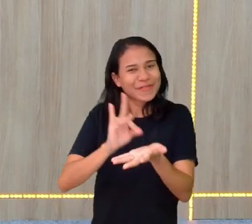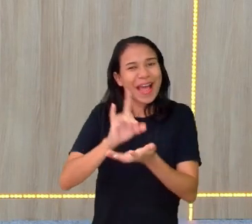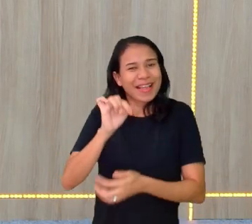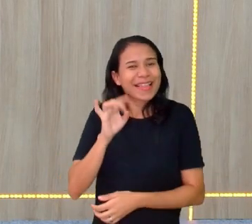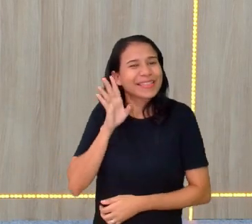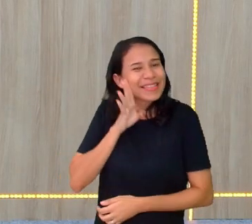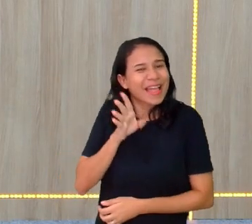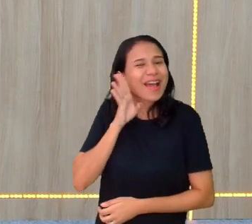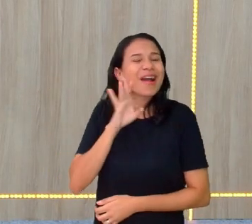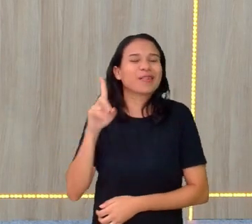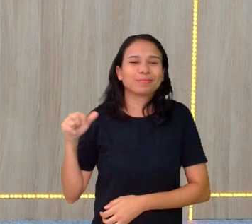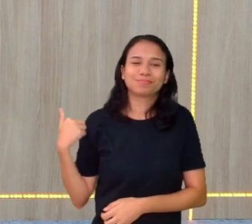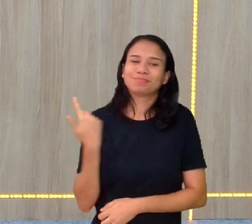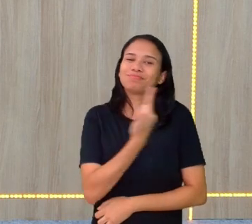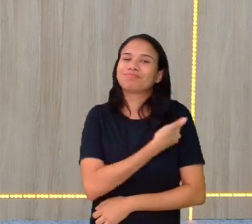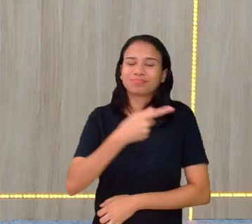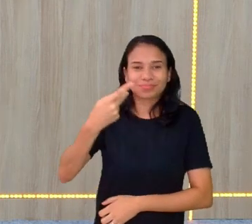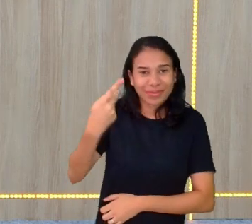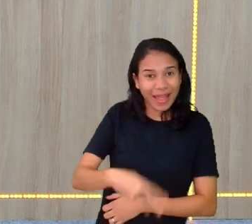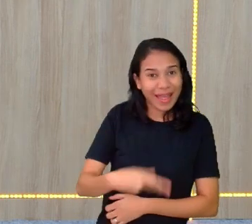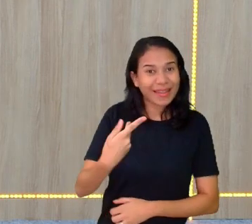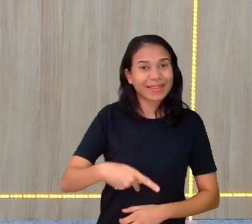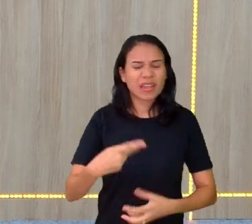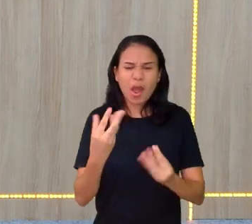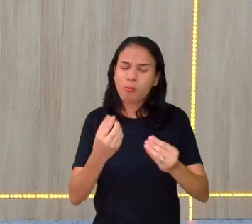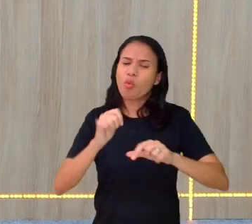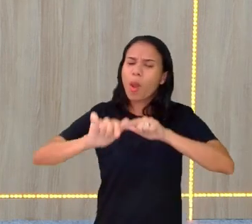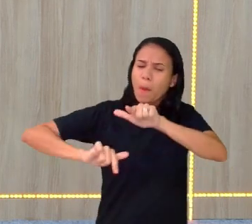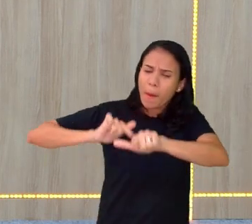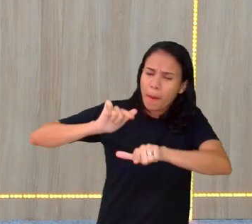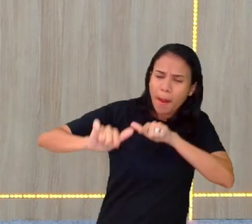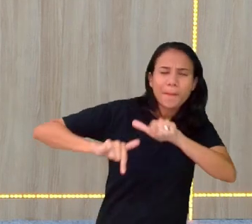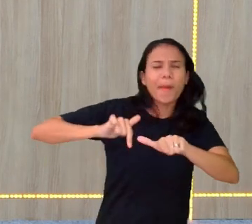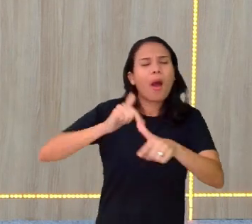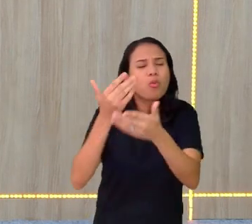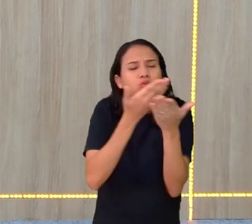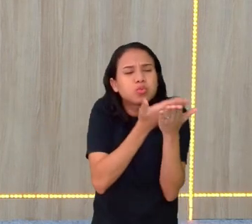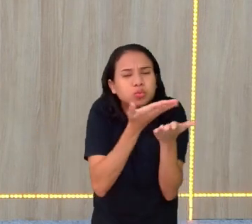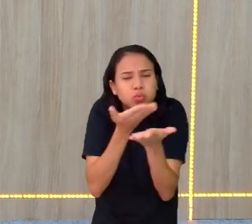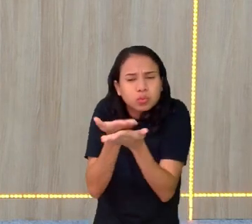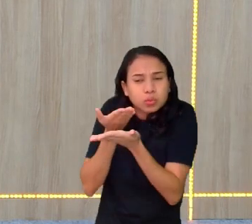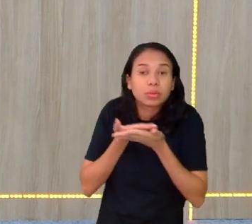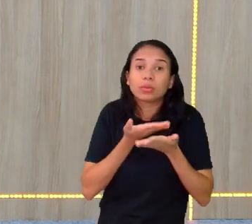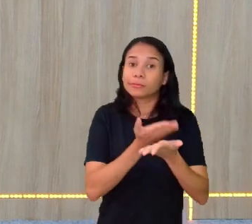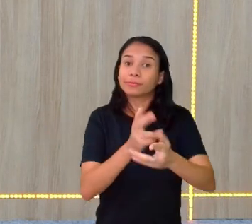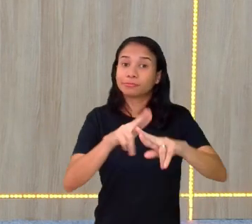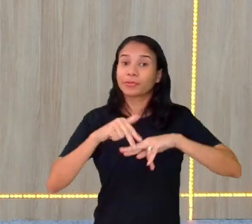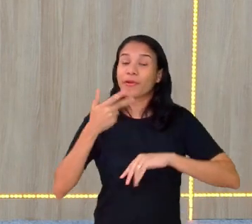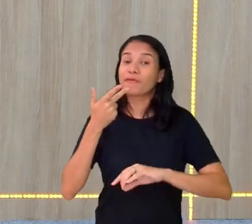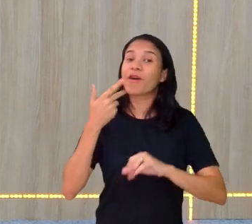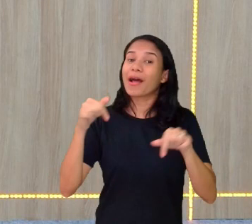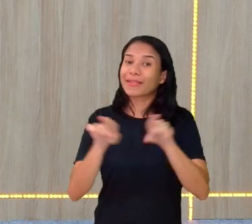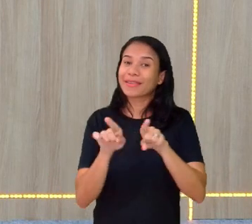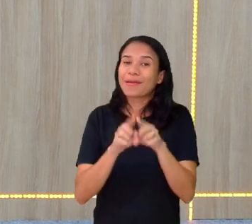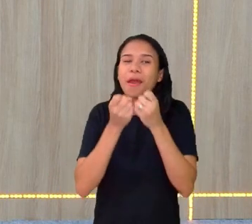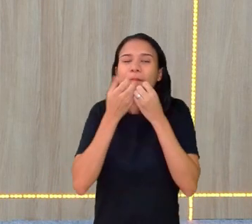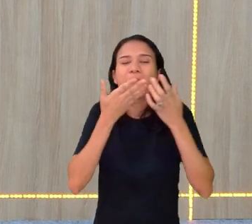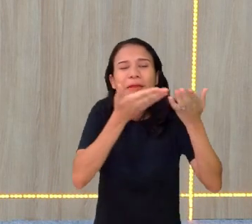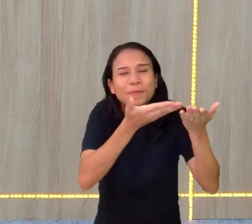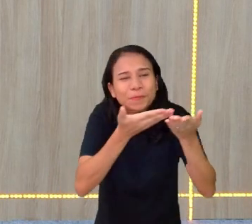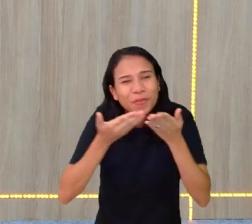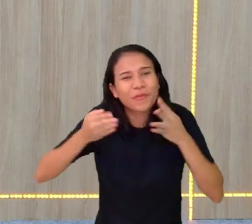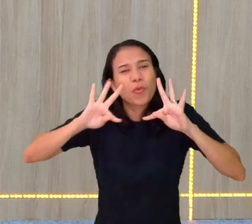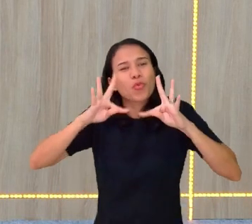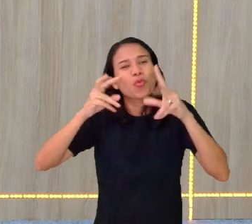legal, né, para a gente aqui, de muito trabalho, de muito estudo. E quero dizer aqui as boas-vindas